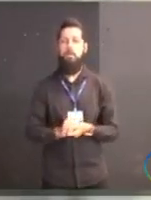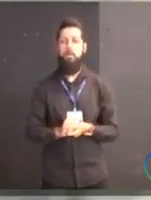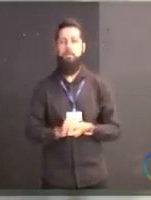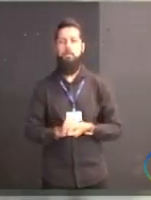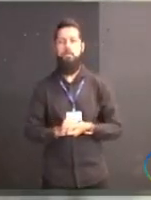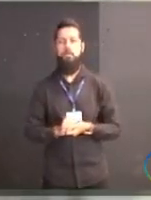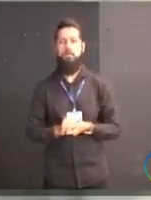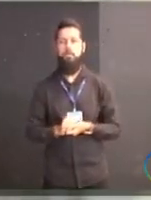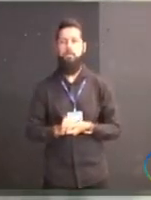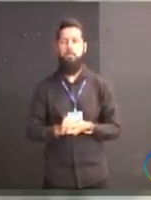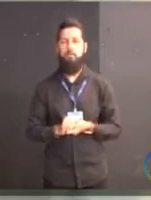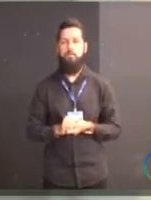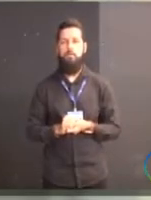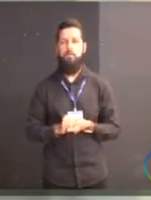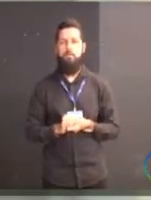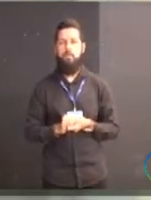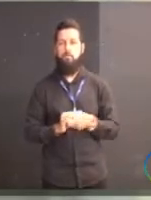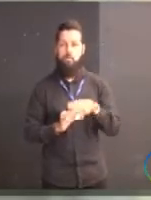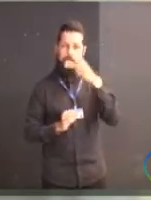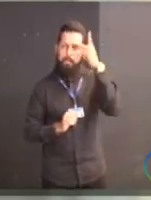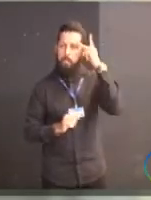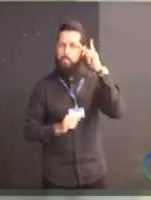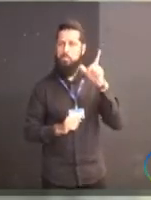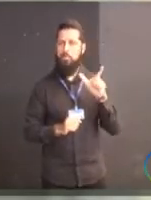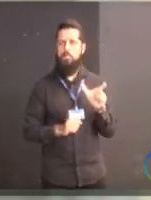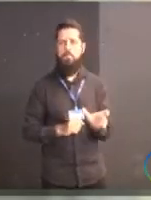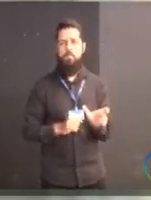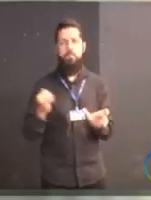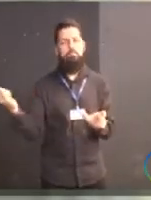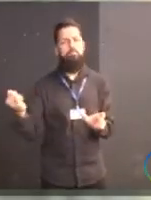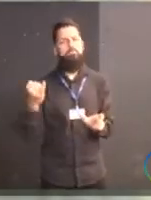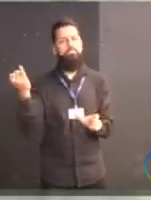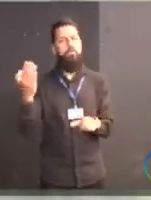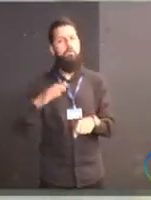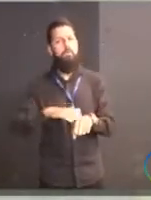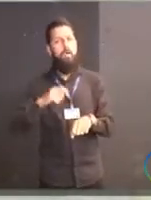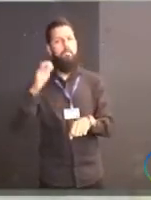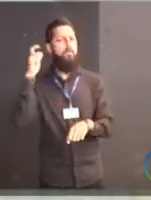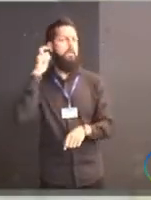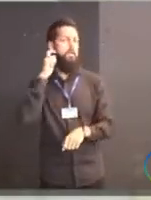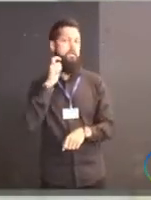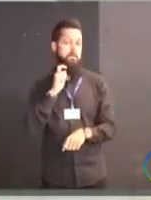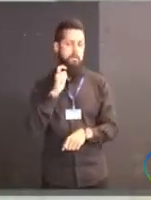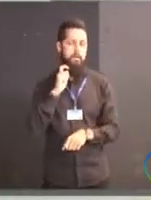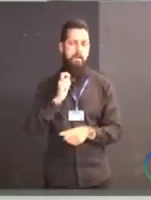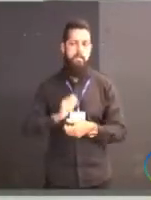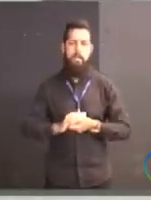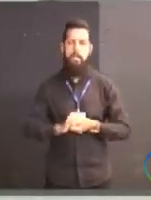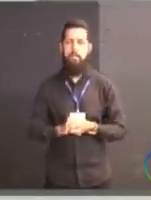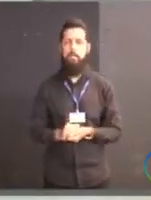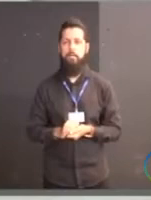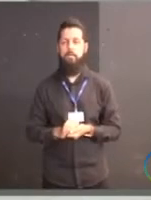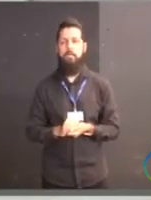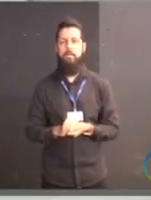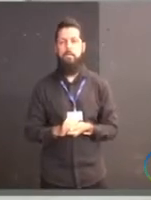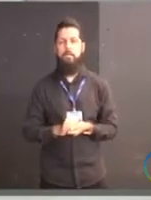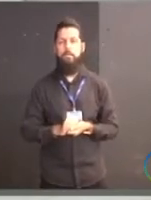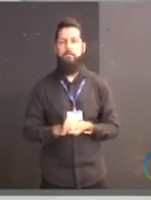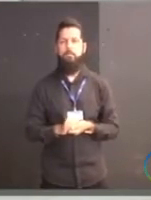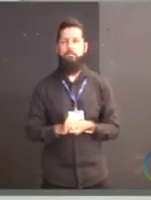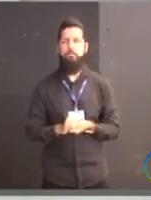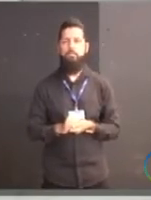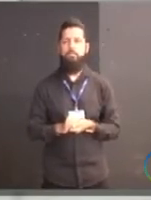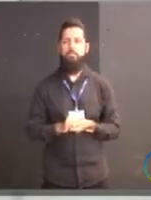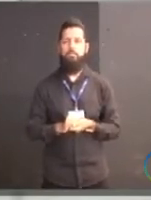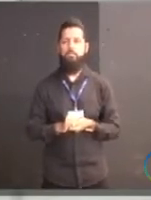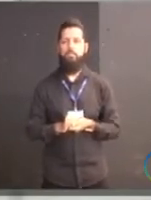mais fulgurantes do mundo no campo da intuição, a ponto de Kardec dizer que ele e Sócrates eram precursores